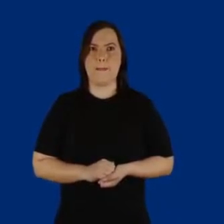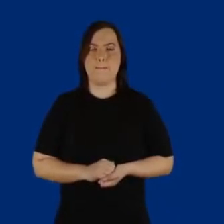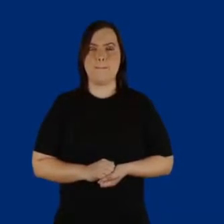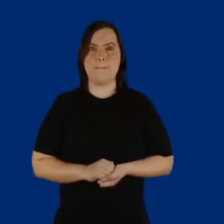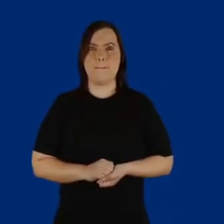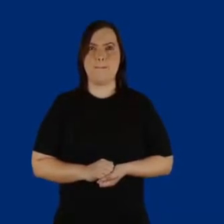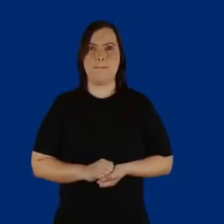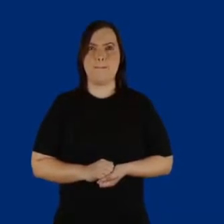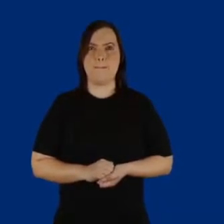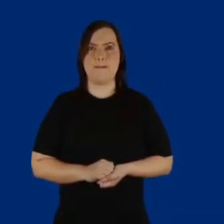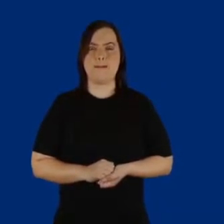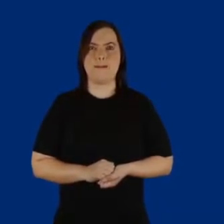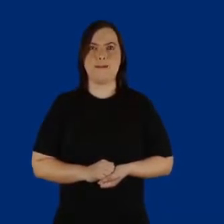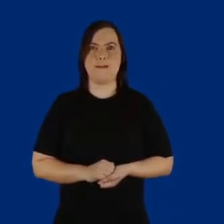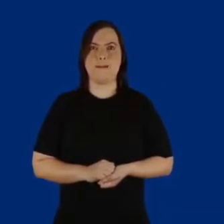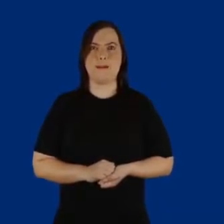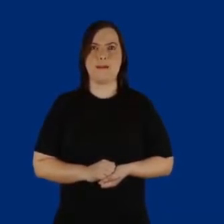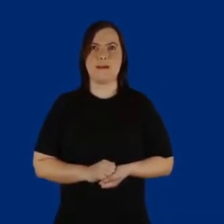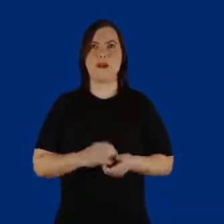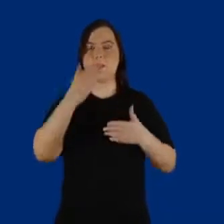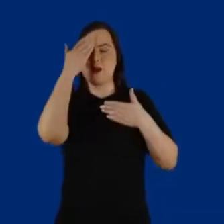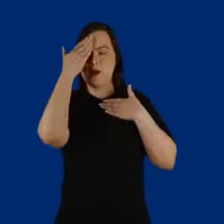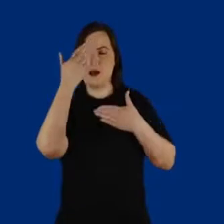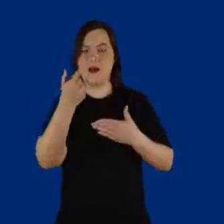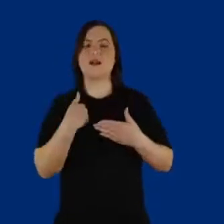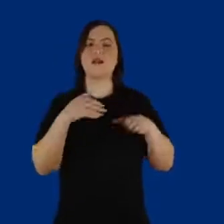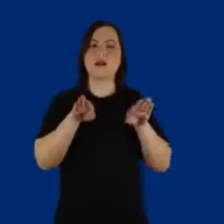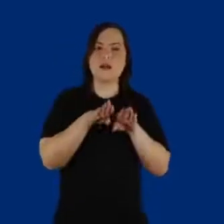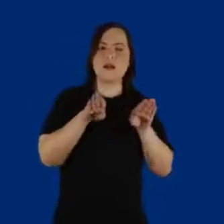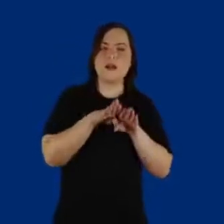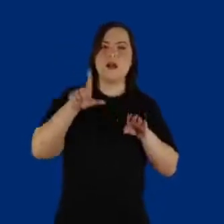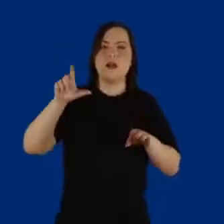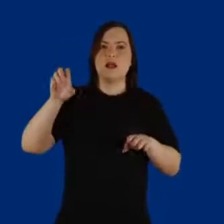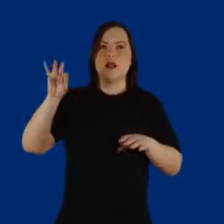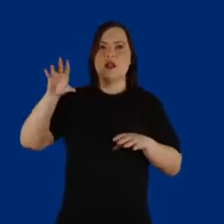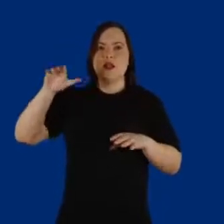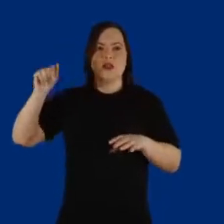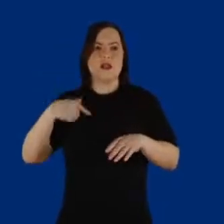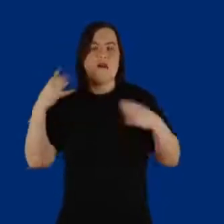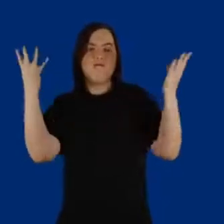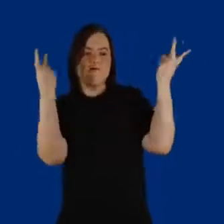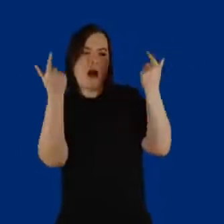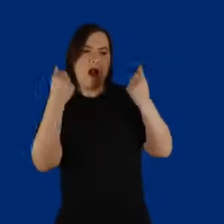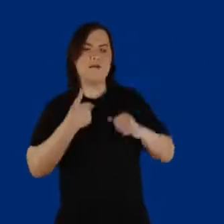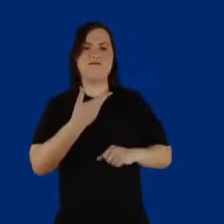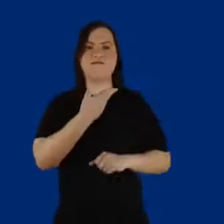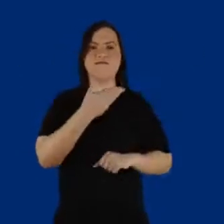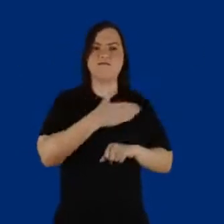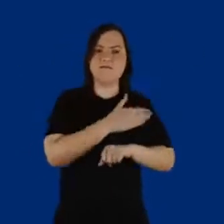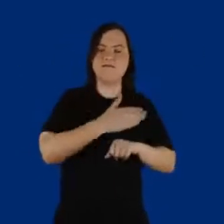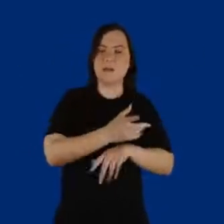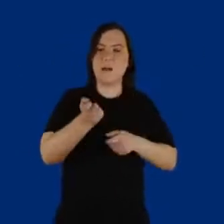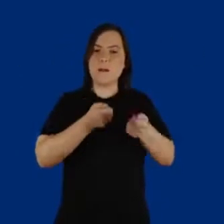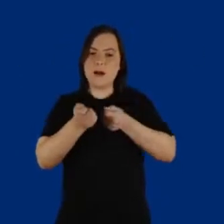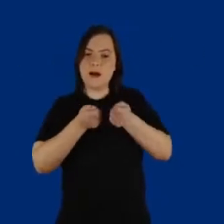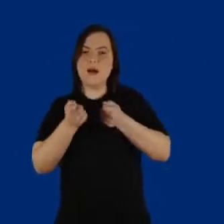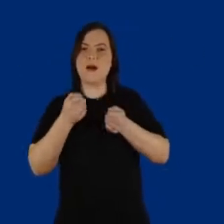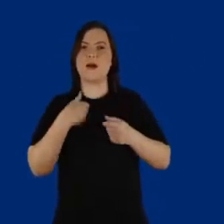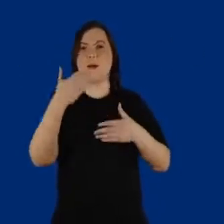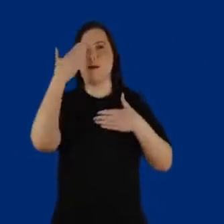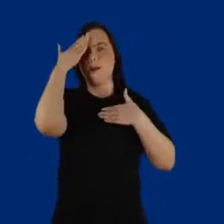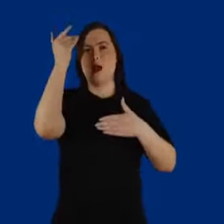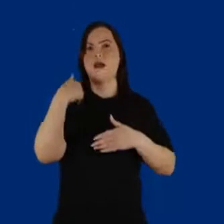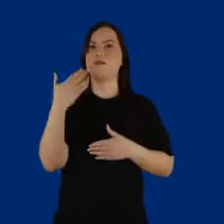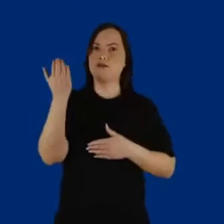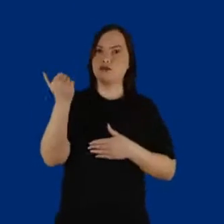Thank you very much, Letícia. It was wonderful. Muito obrigado, Letícia. Foi maravilhoso ter você como facilitadora e obrigado por